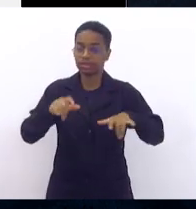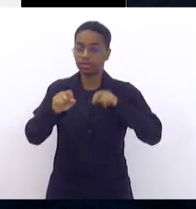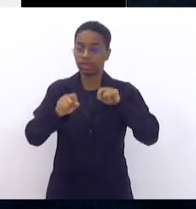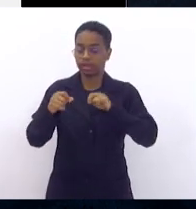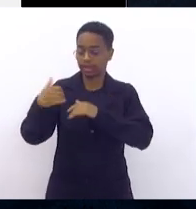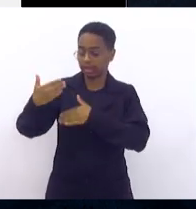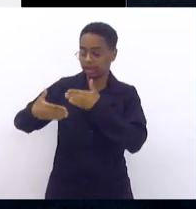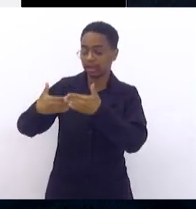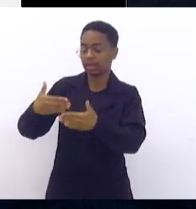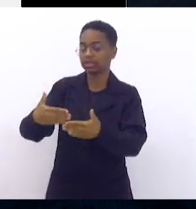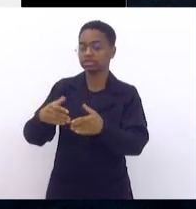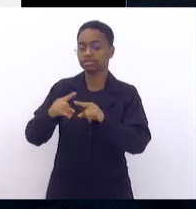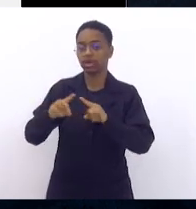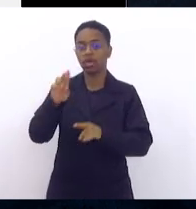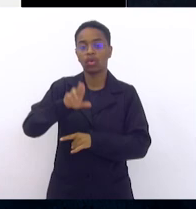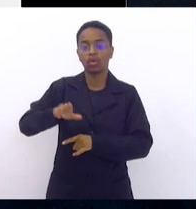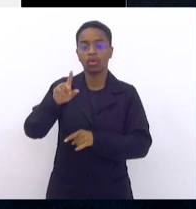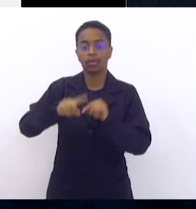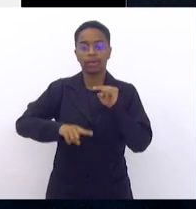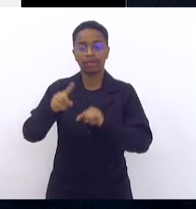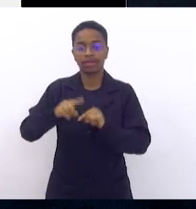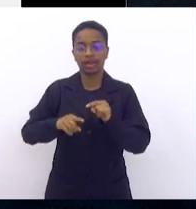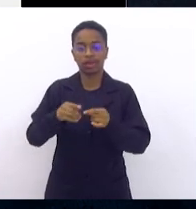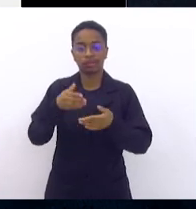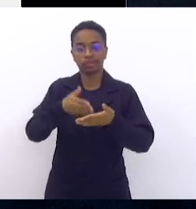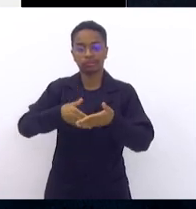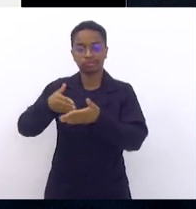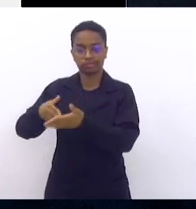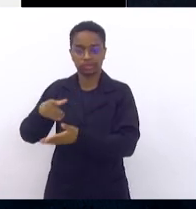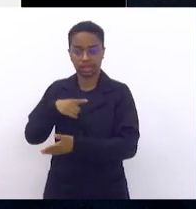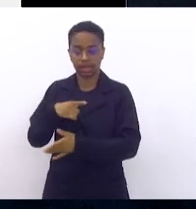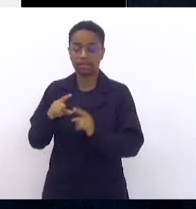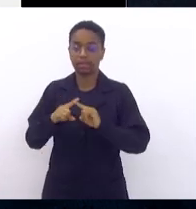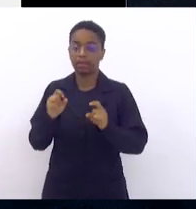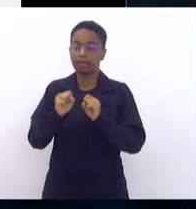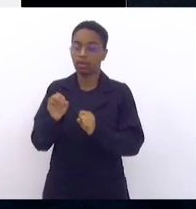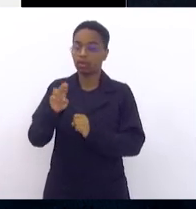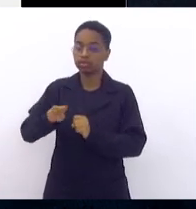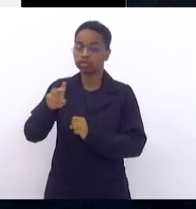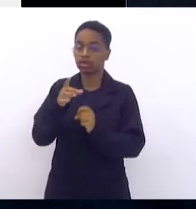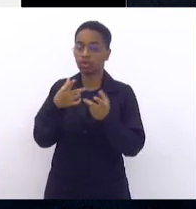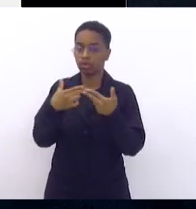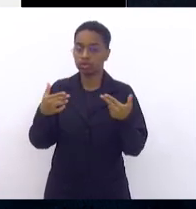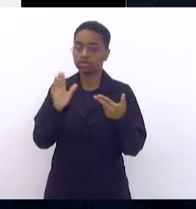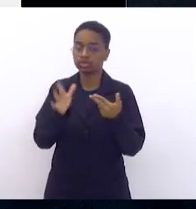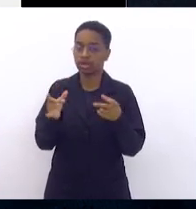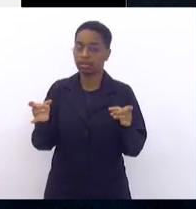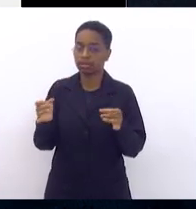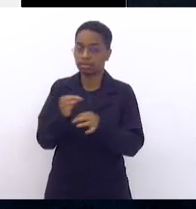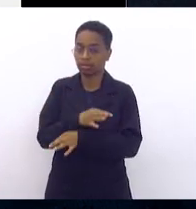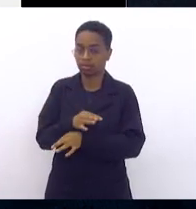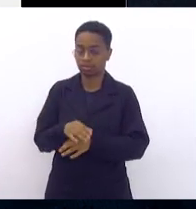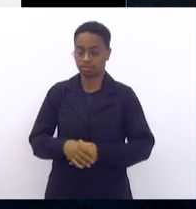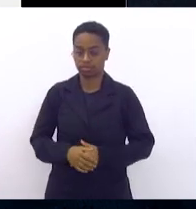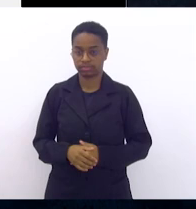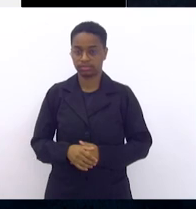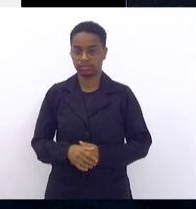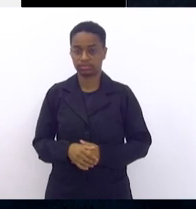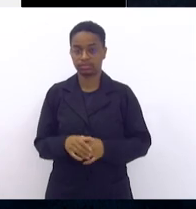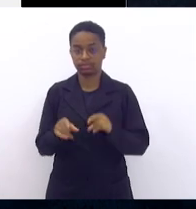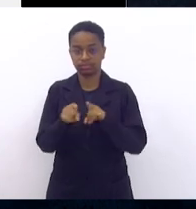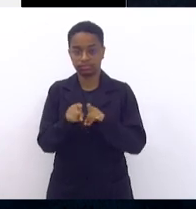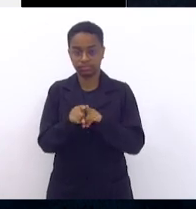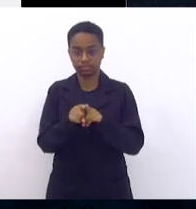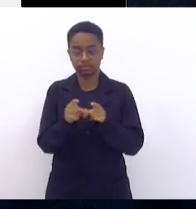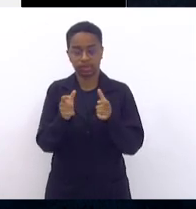crescimento com consumo de recursos finitos você pode utilizar os recursos que já estão disponível ampliando assim